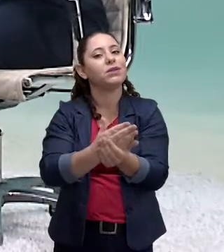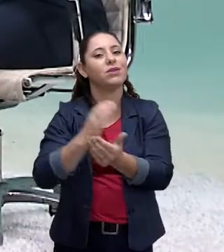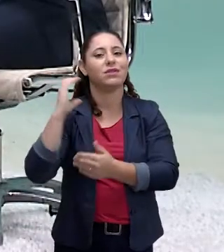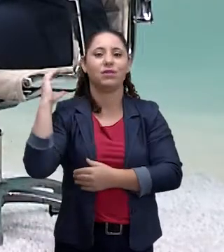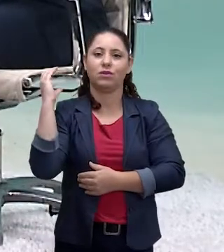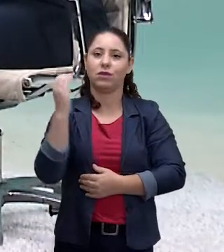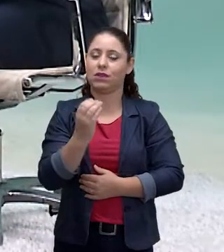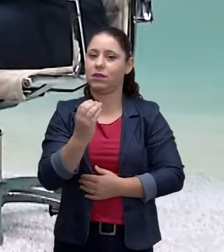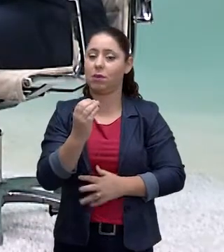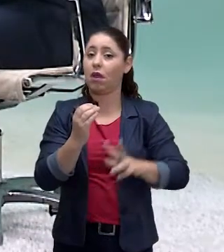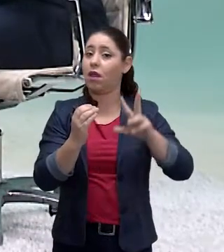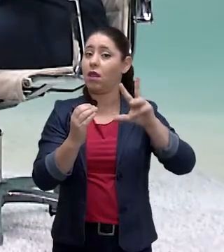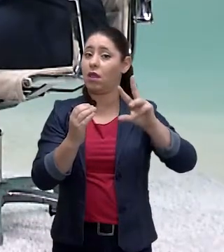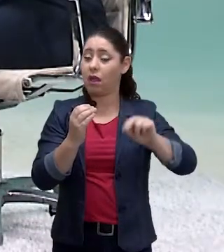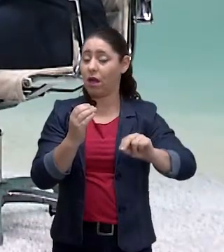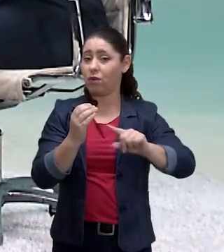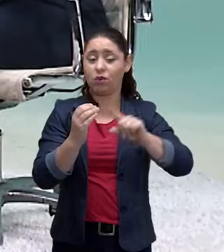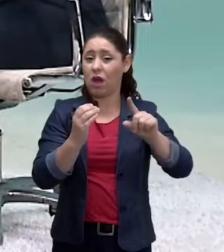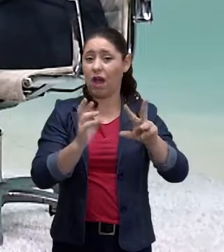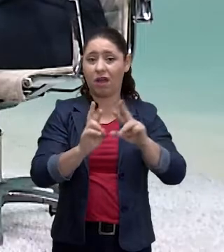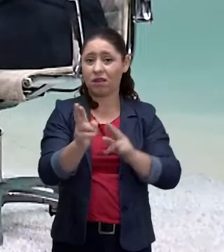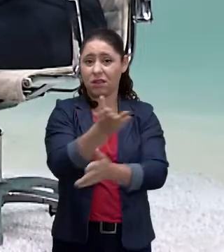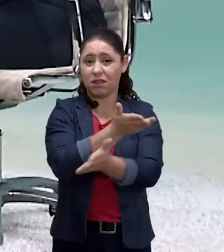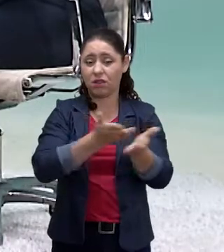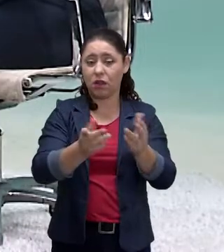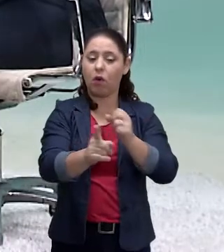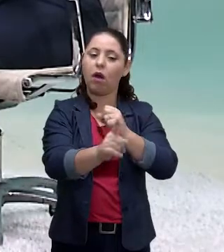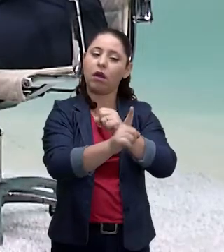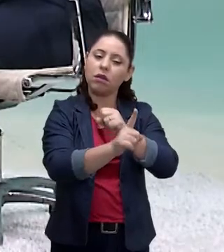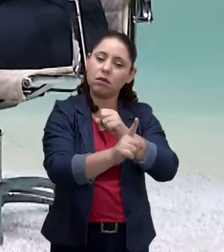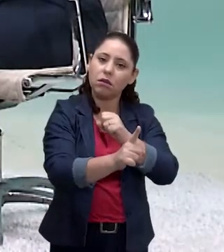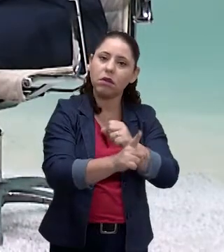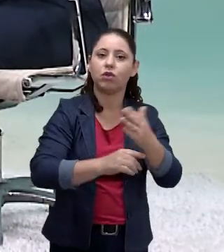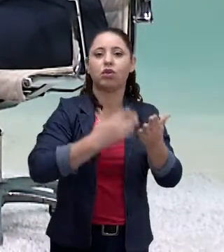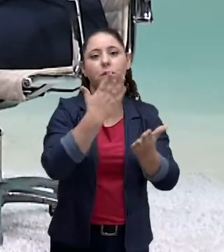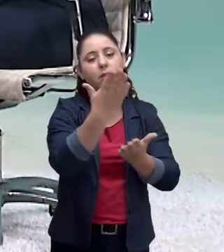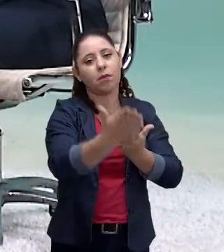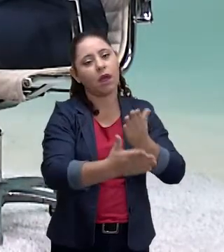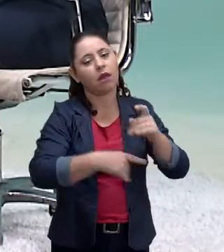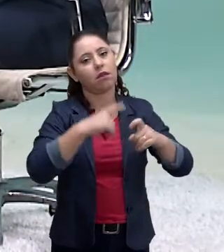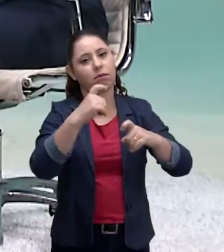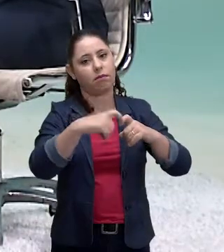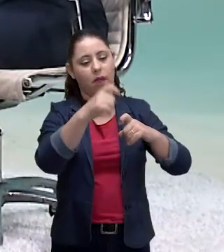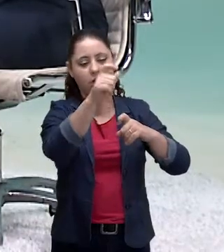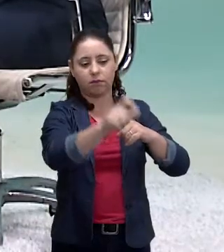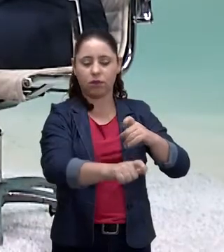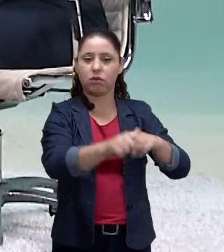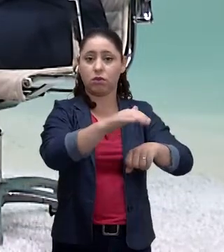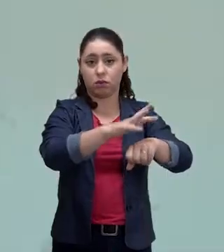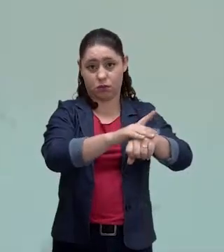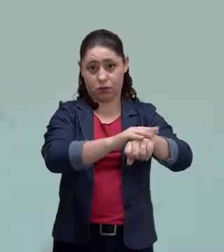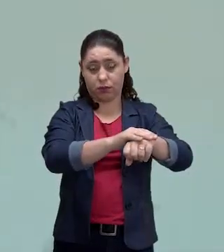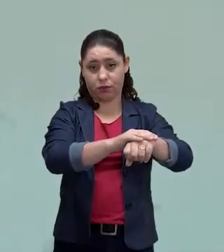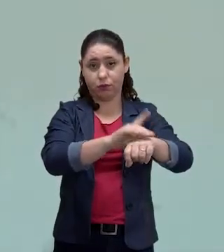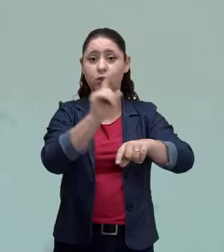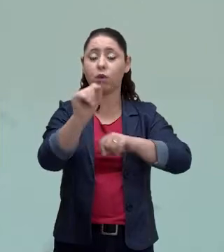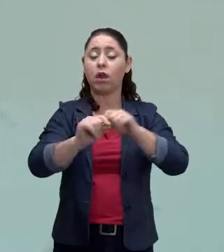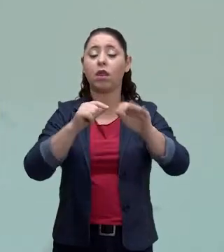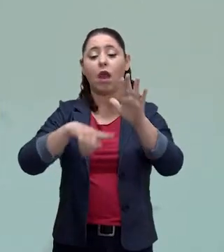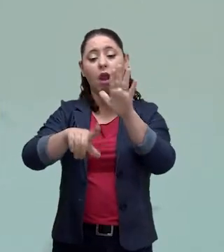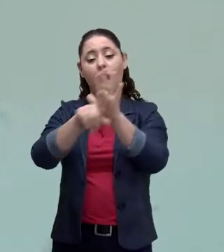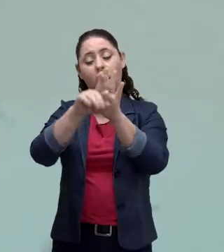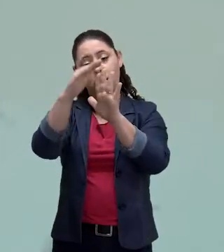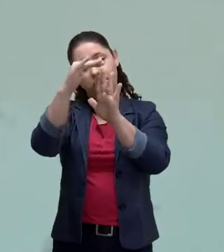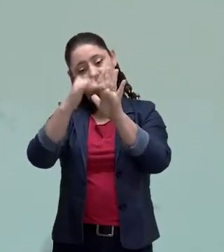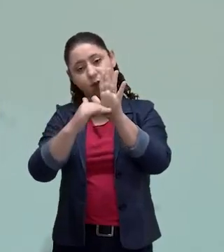processo crime, não está relacionado ao atendimento médico dos pacientes. O que está